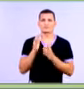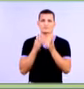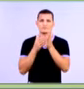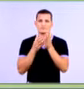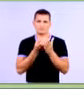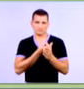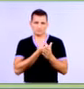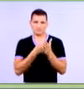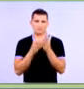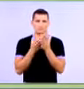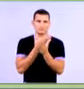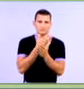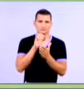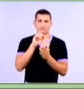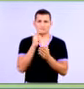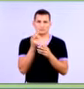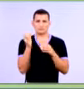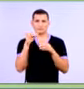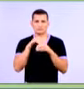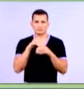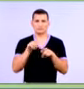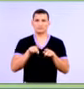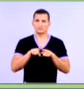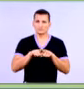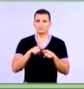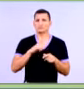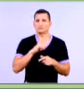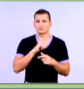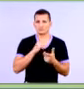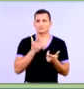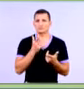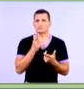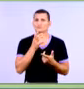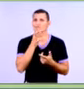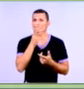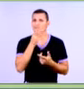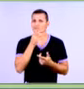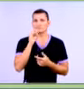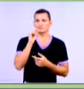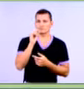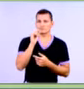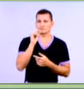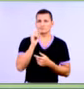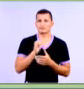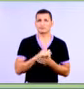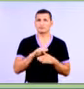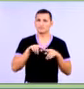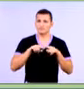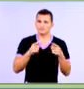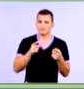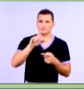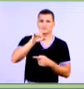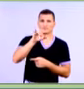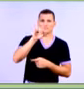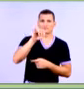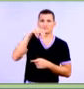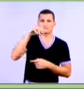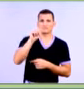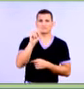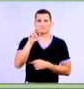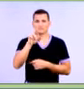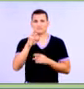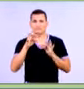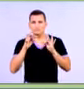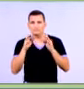insiro. Então isso também tem um custo, mas não é tanto como a linear. Que a linear, o fato de eu ter que deslocar todo